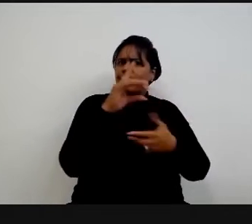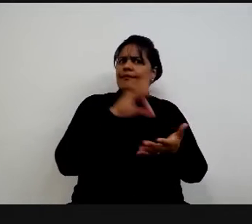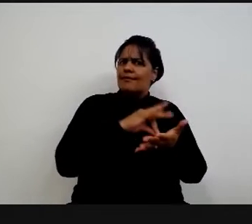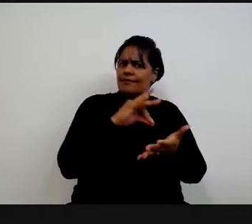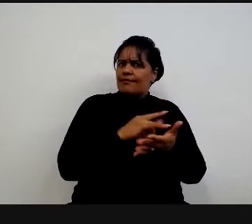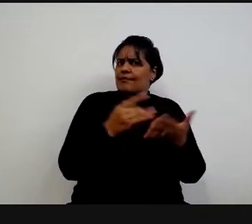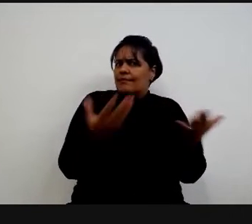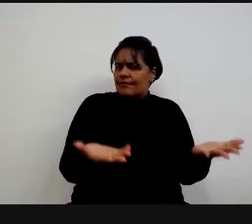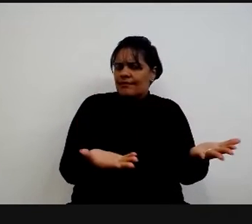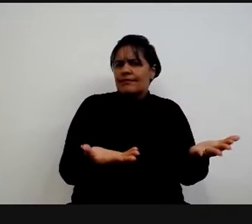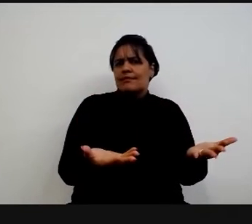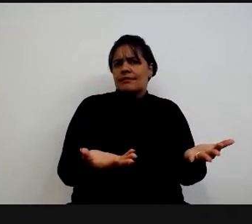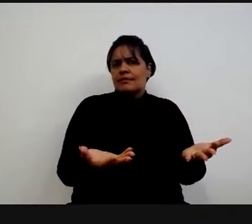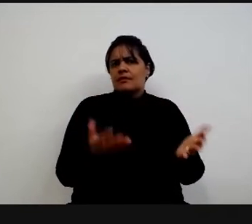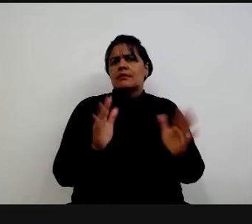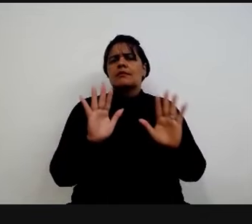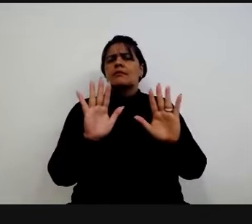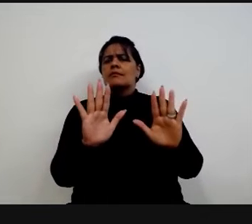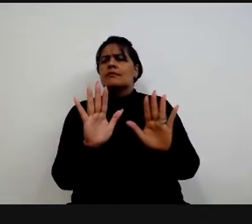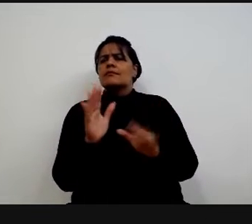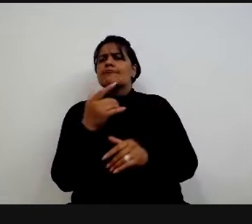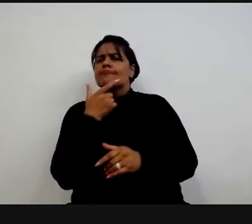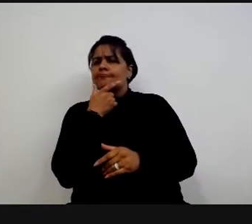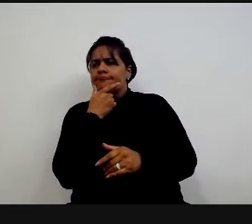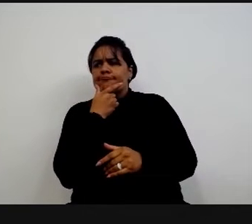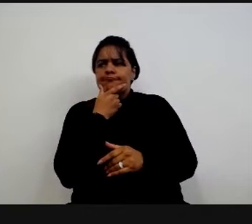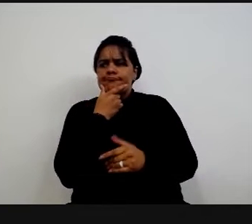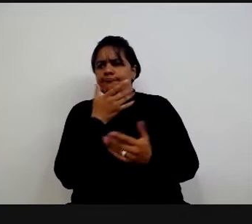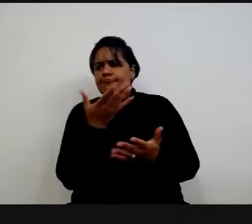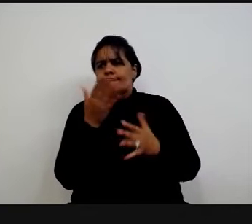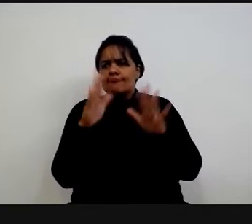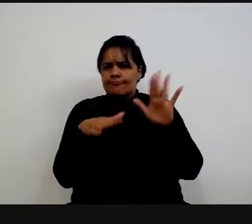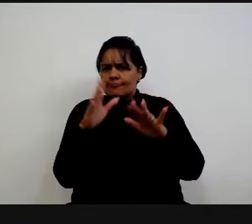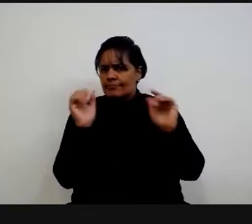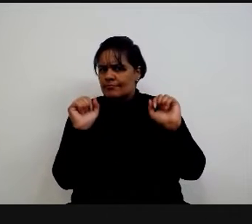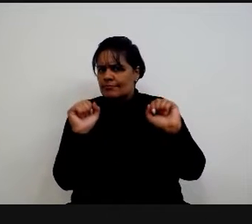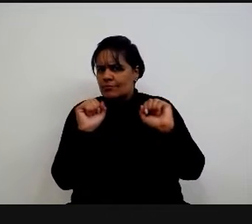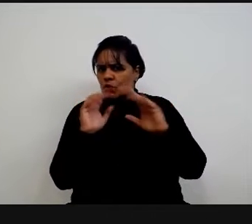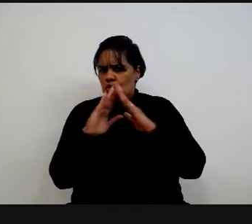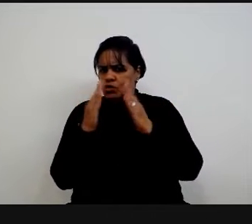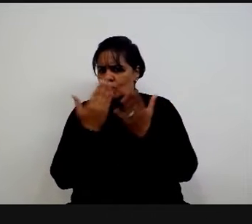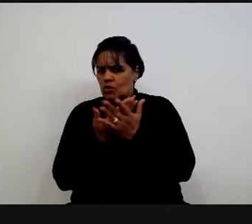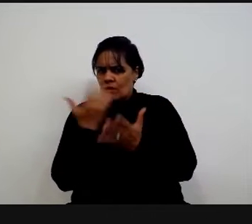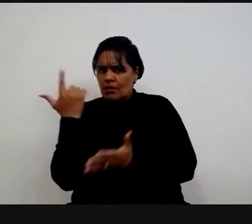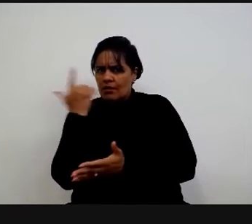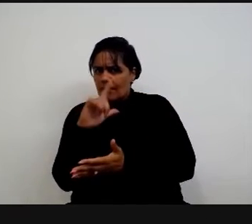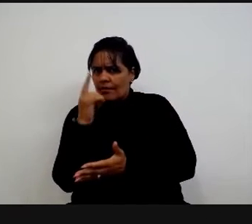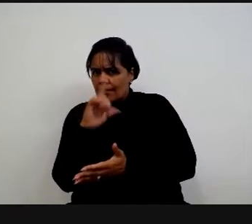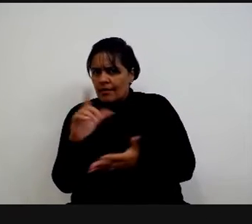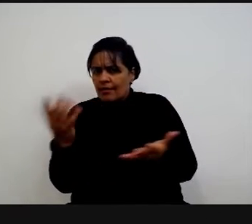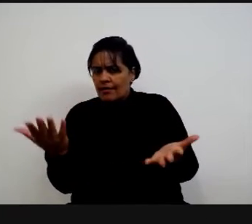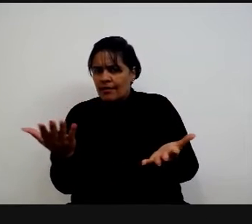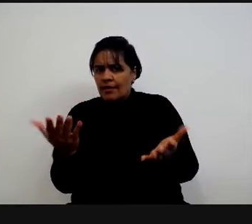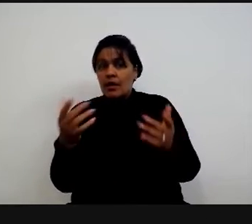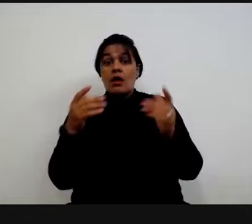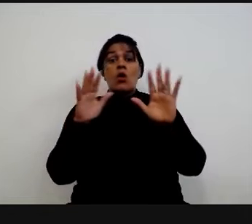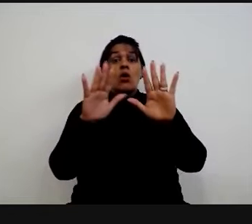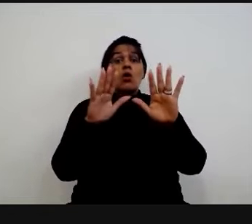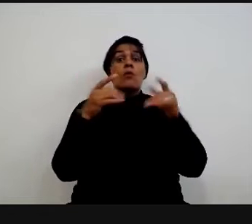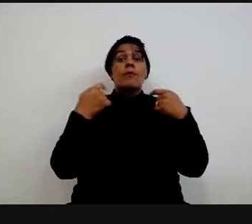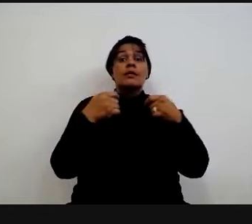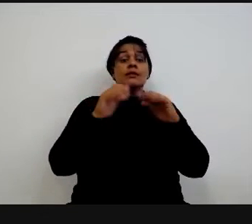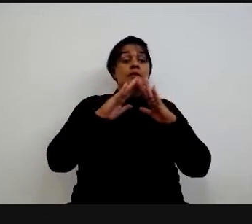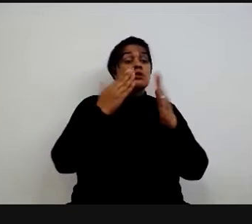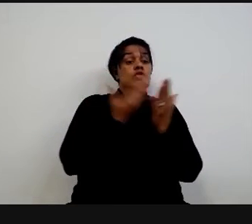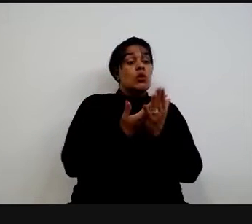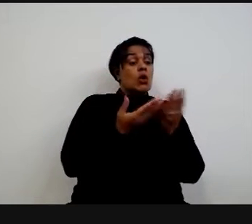nossas atividades. sim. Quer dizer, será que a gente dá conta, a escola também, de fazer isso sozinho? Será que não é a escola e